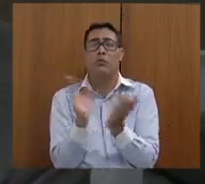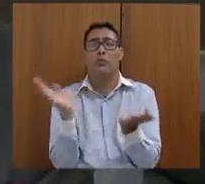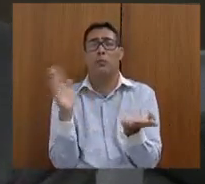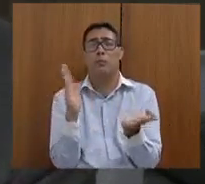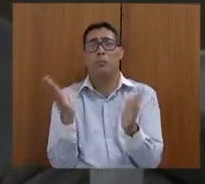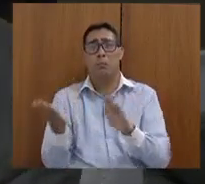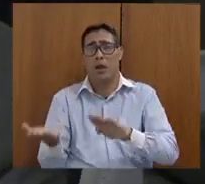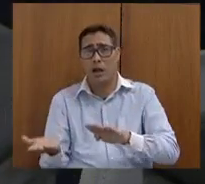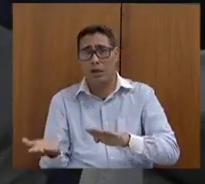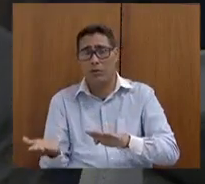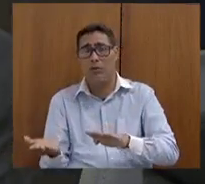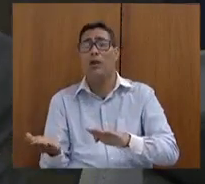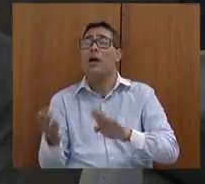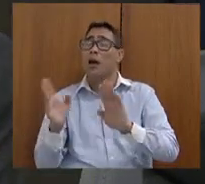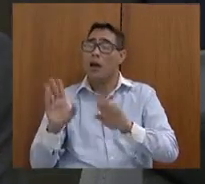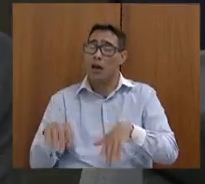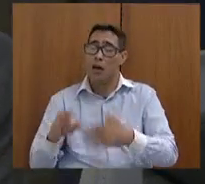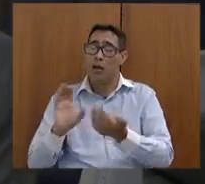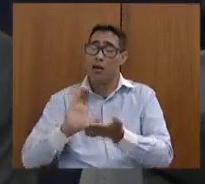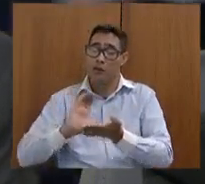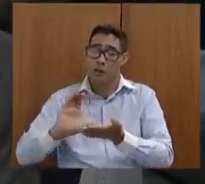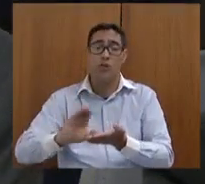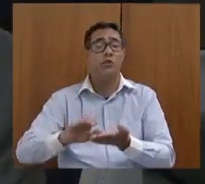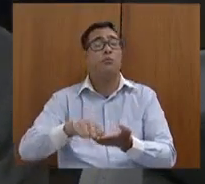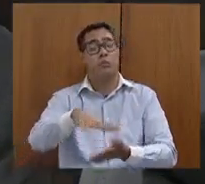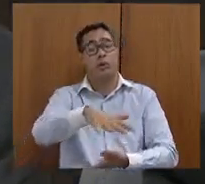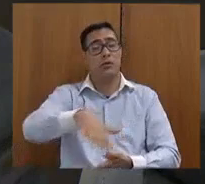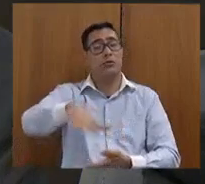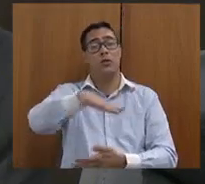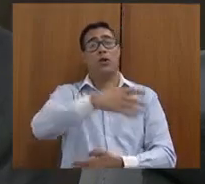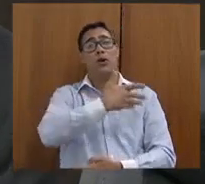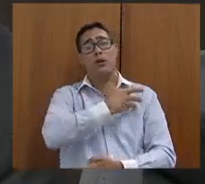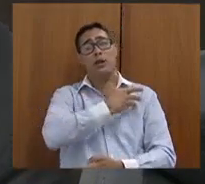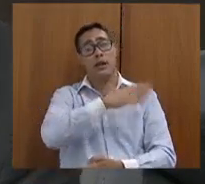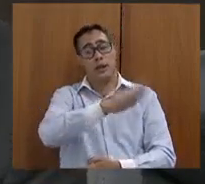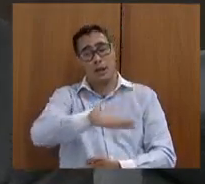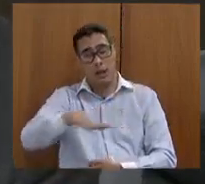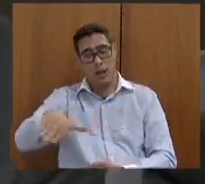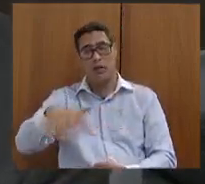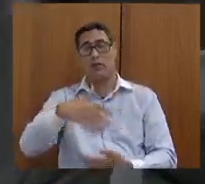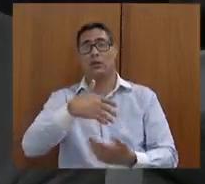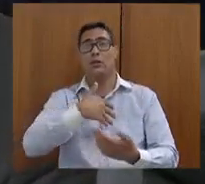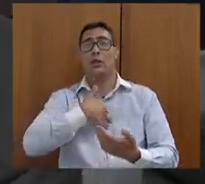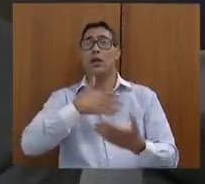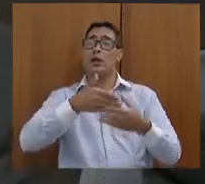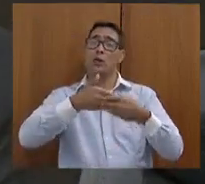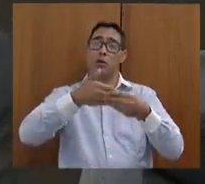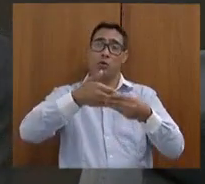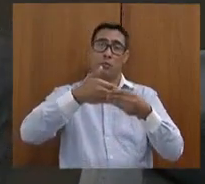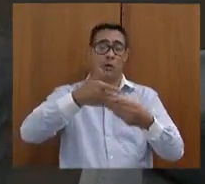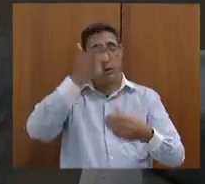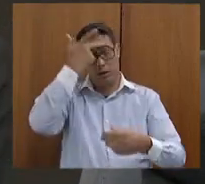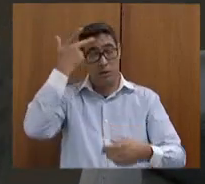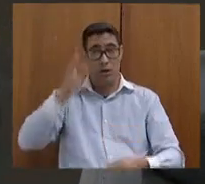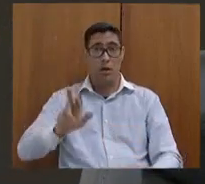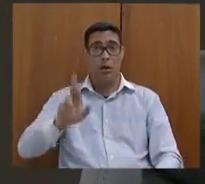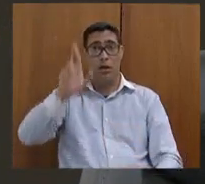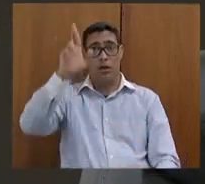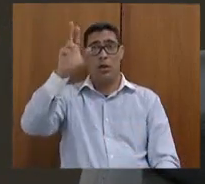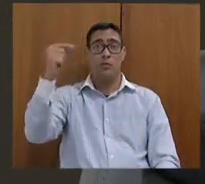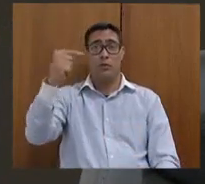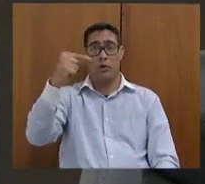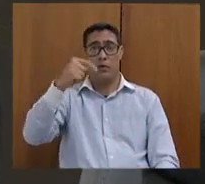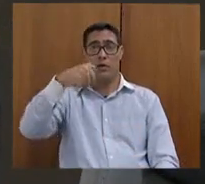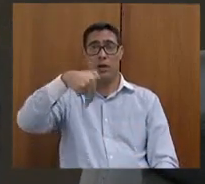crianças e nos nossos jovens e aí o cumprimento aqui os representantes do Proerd lá de Muriaé que é o